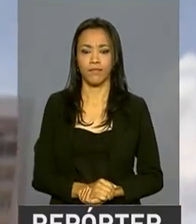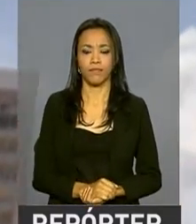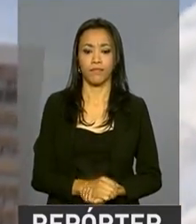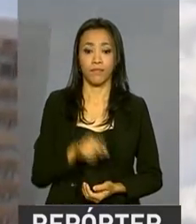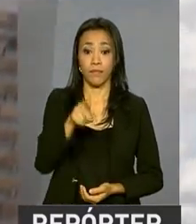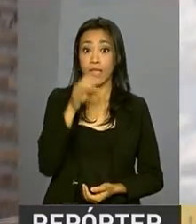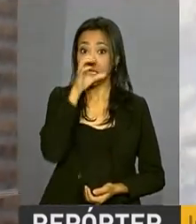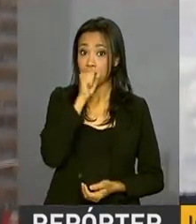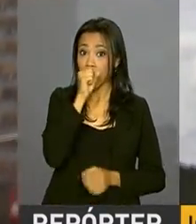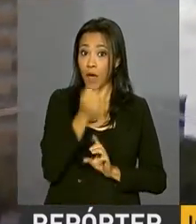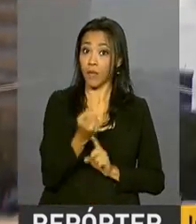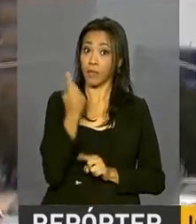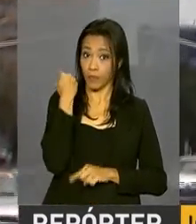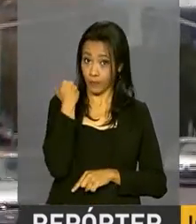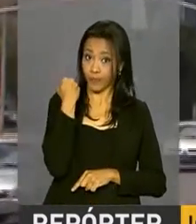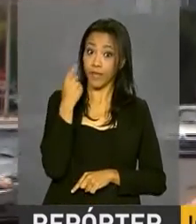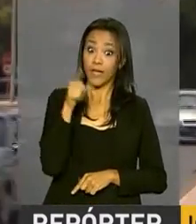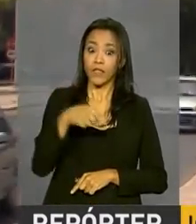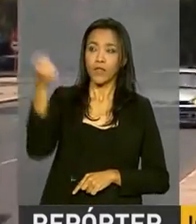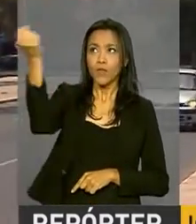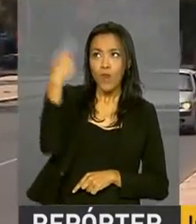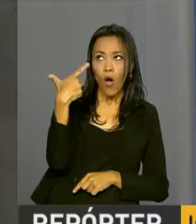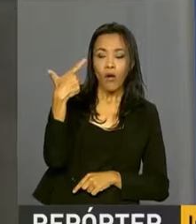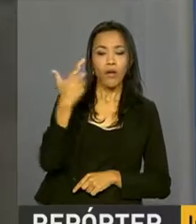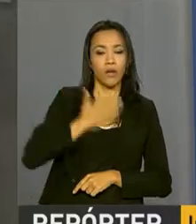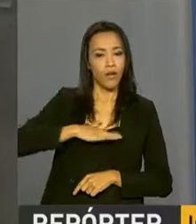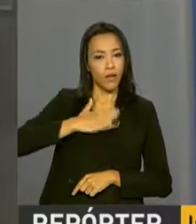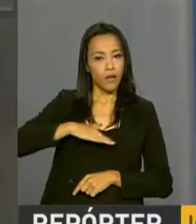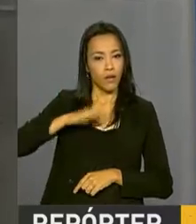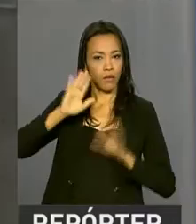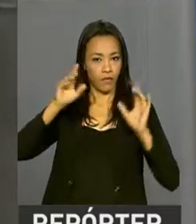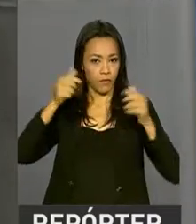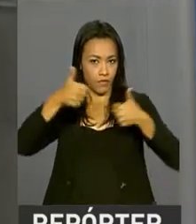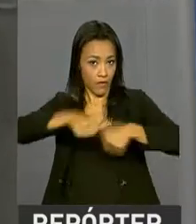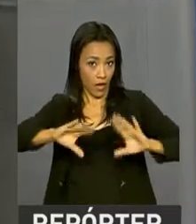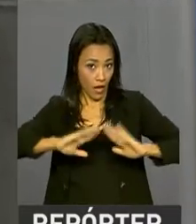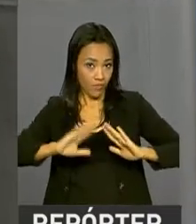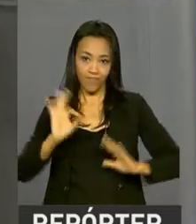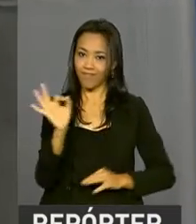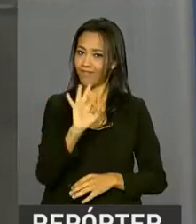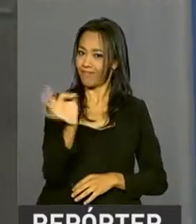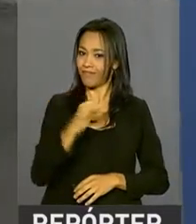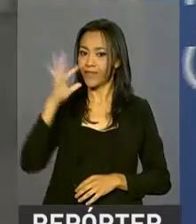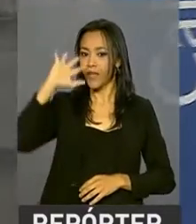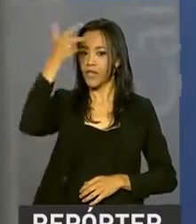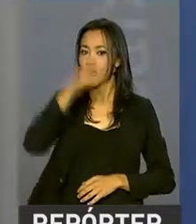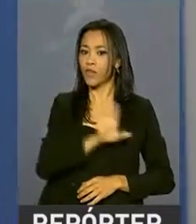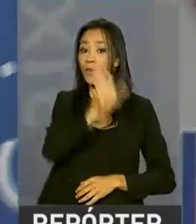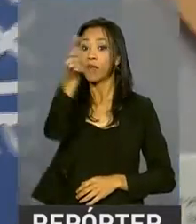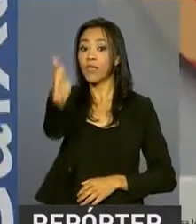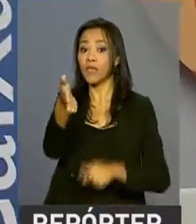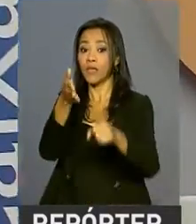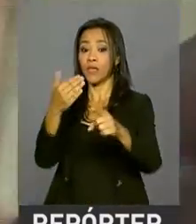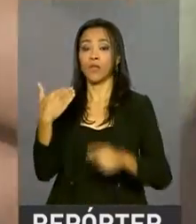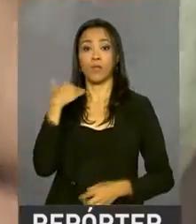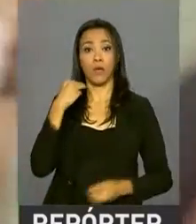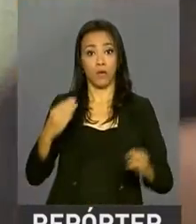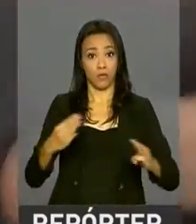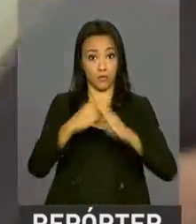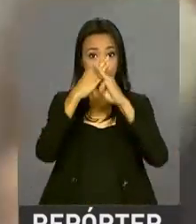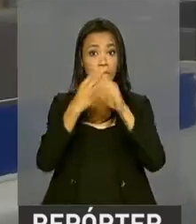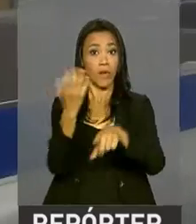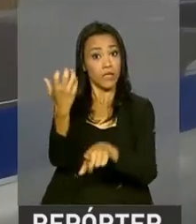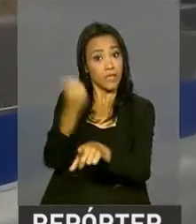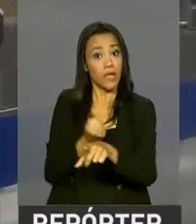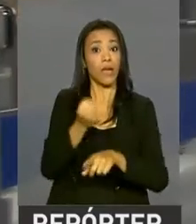sábado de sol e que descanso que nada marcelo aproveitou o dia para ir até uma agência da caixa econômica federal para